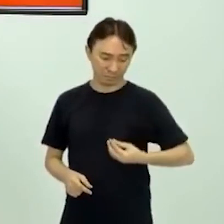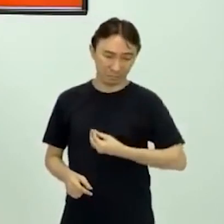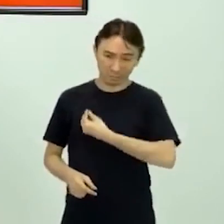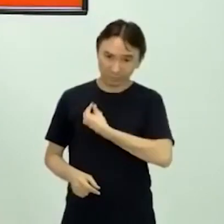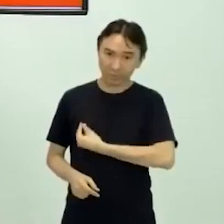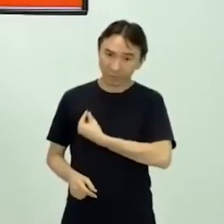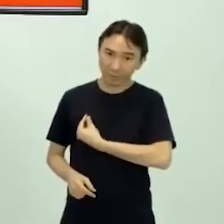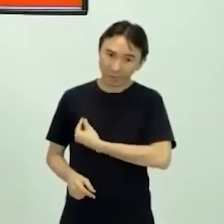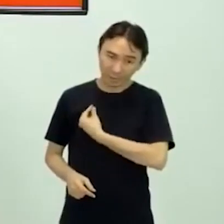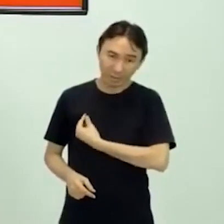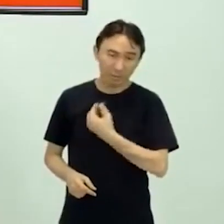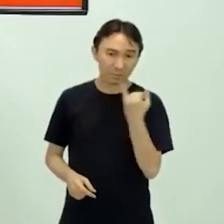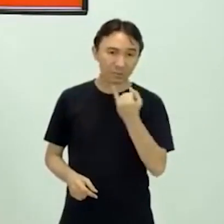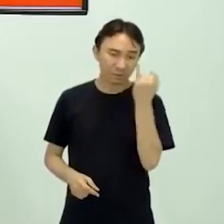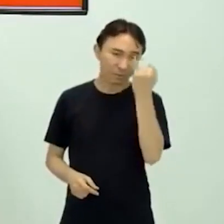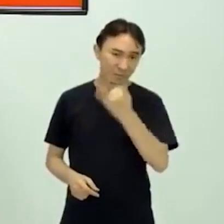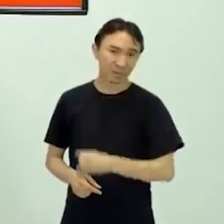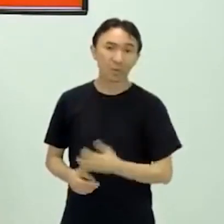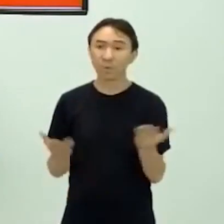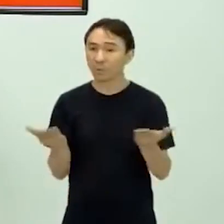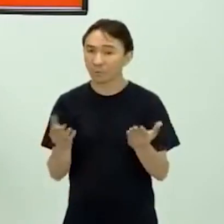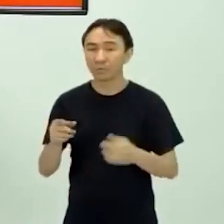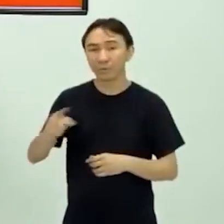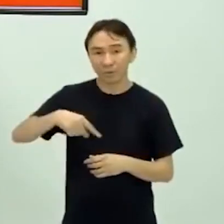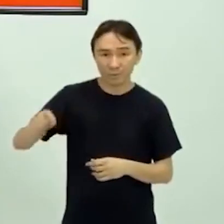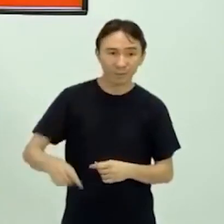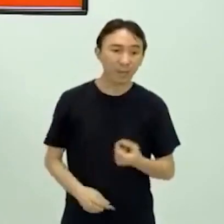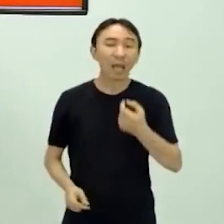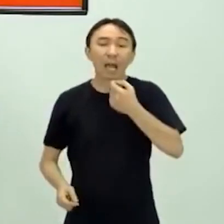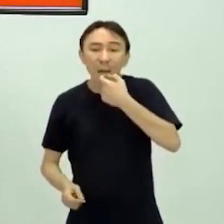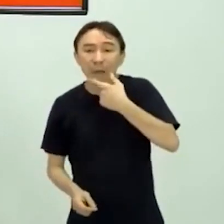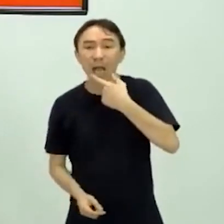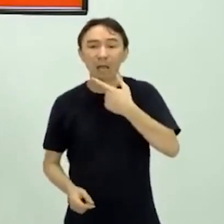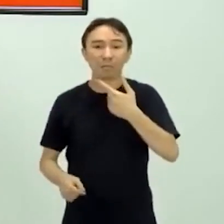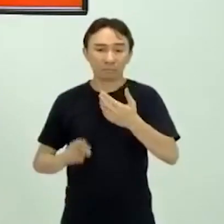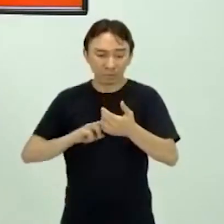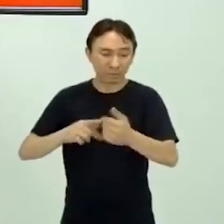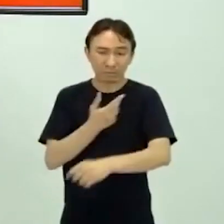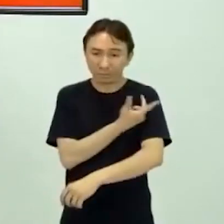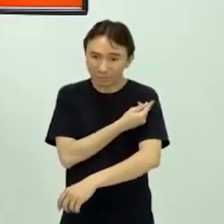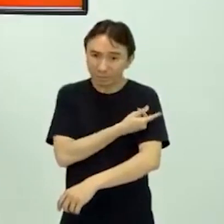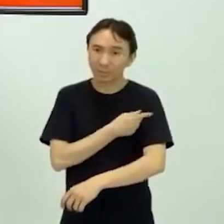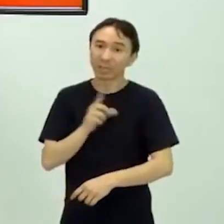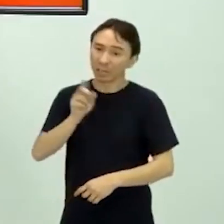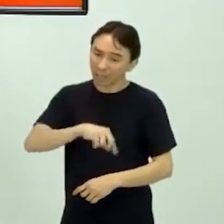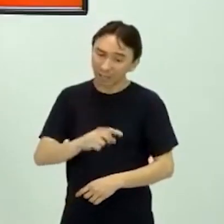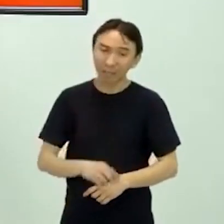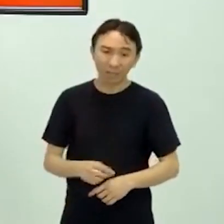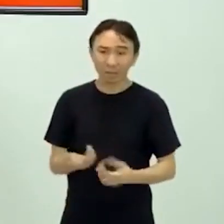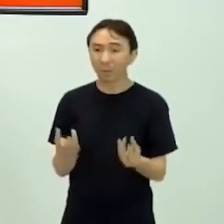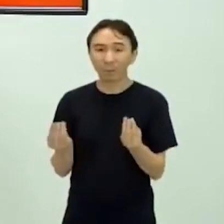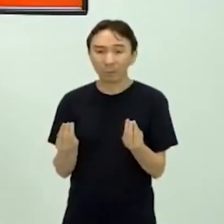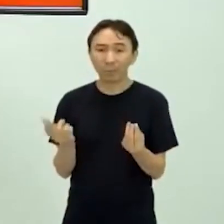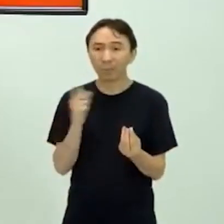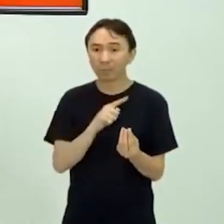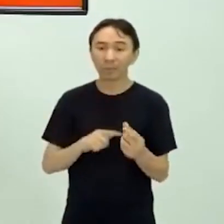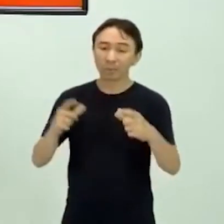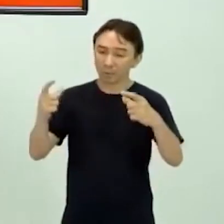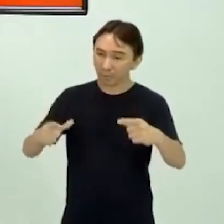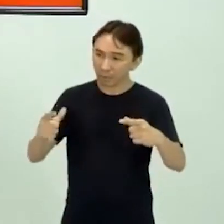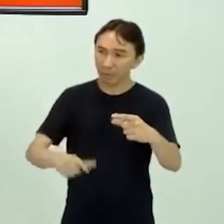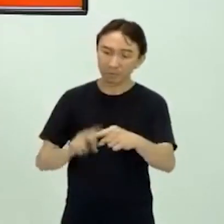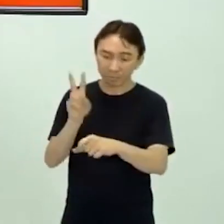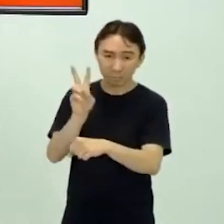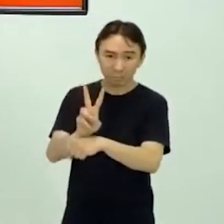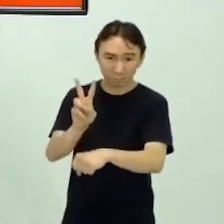que lembrar que os remédios que nós tomamos hoje vêm dessas reservas ambientais que nós temos aqui, e toda a matéria-prima que